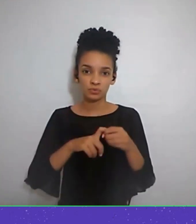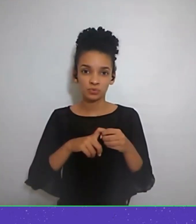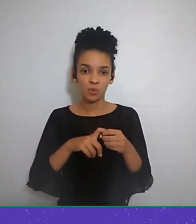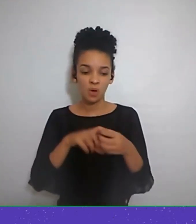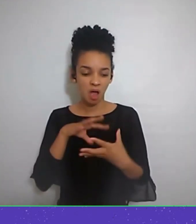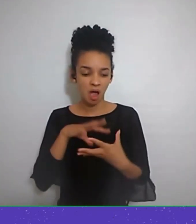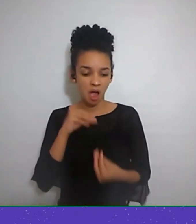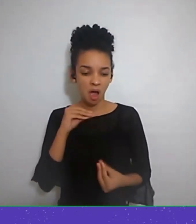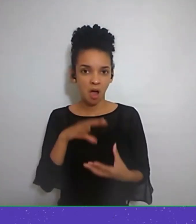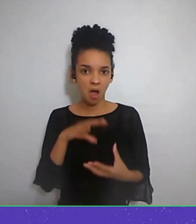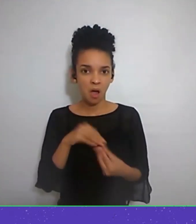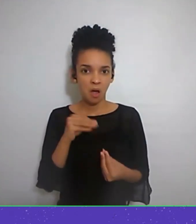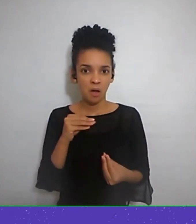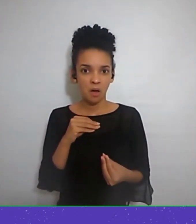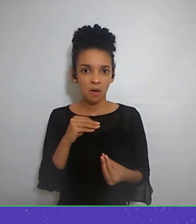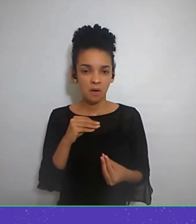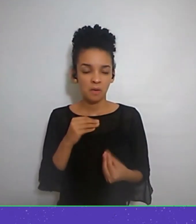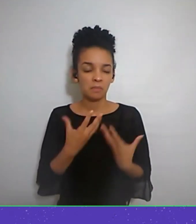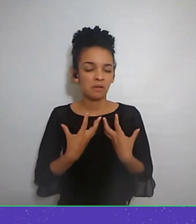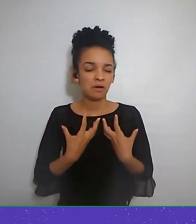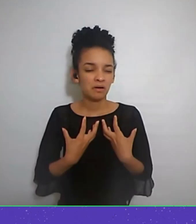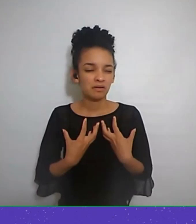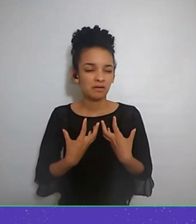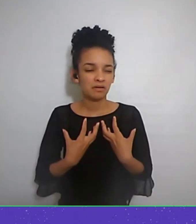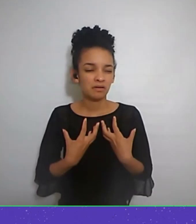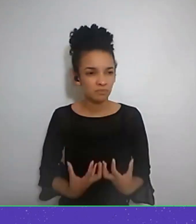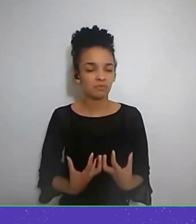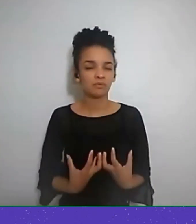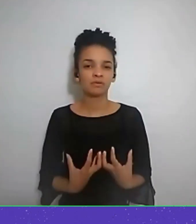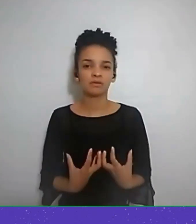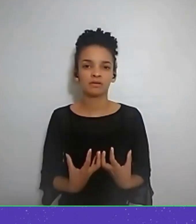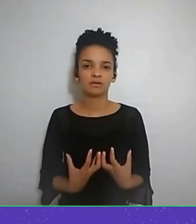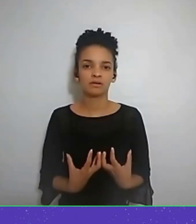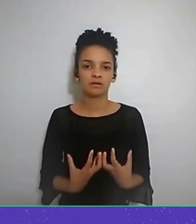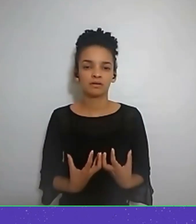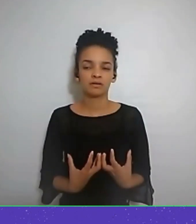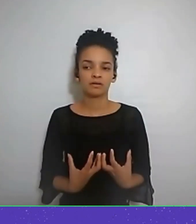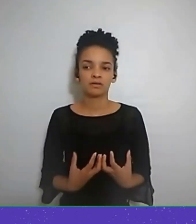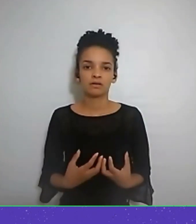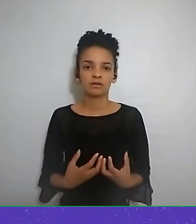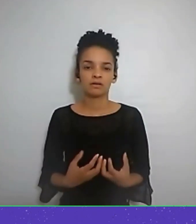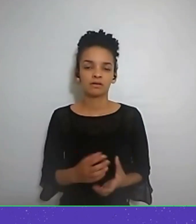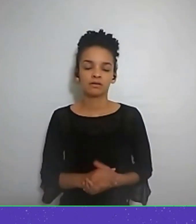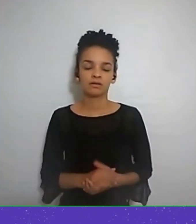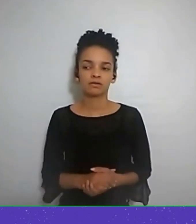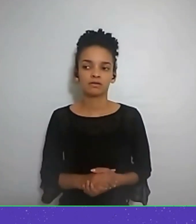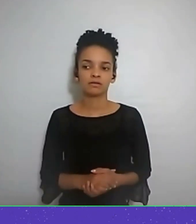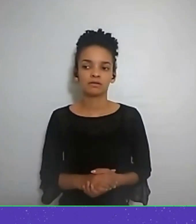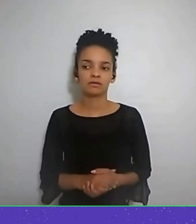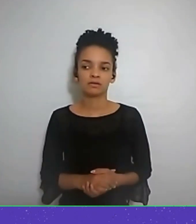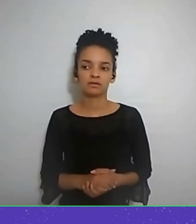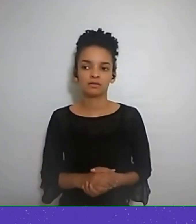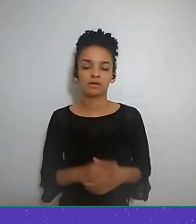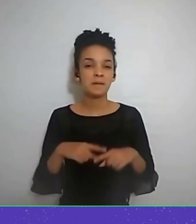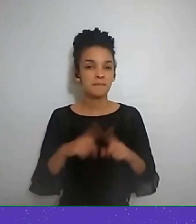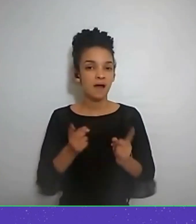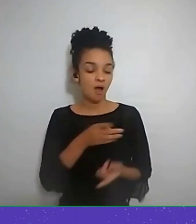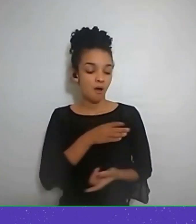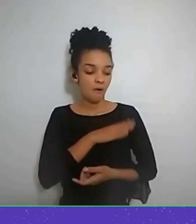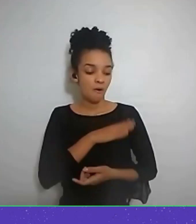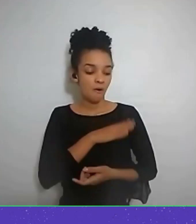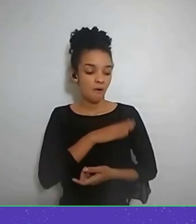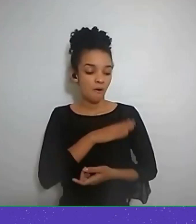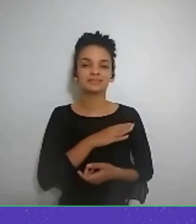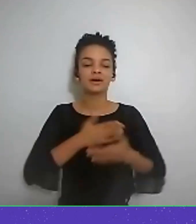que voltaram ontem da pregação do Evangelho, voltaram com o coração descansado, com a